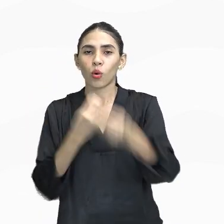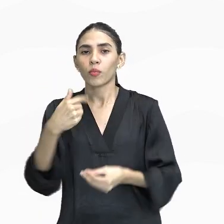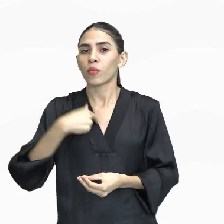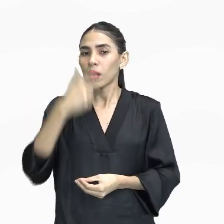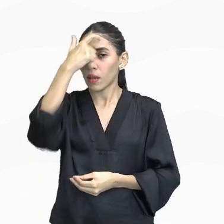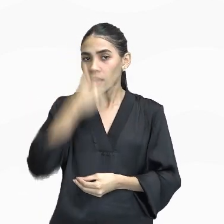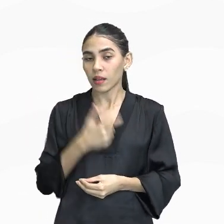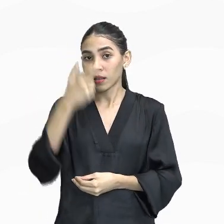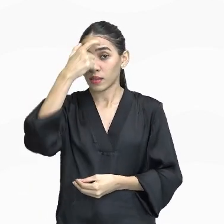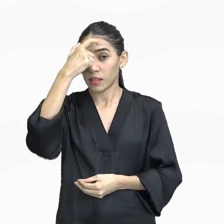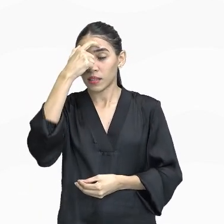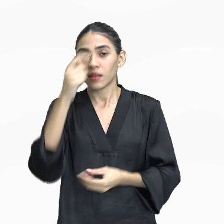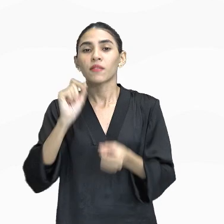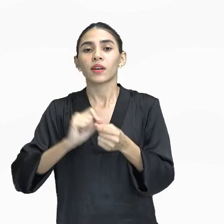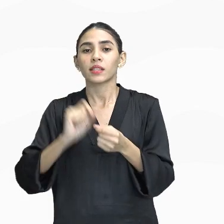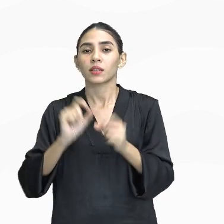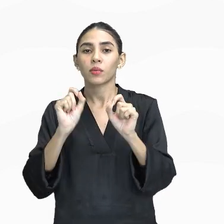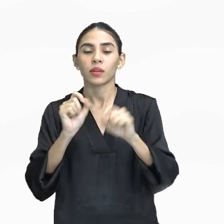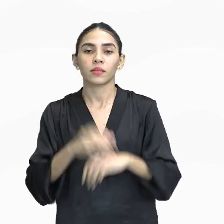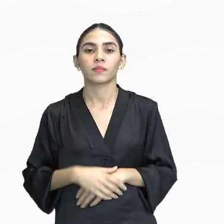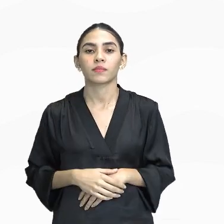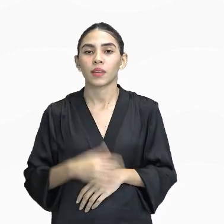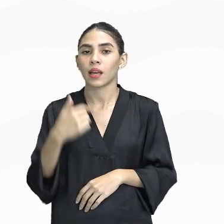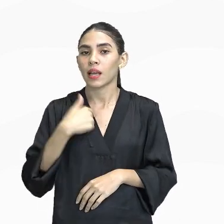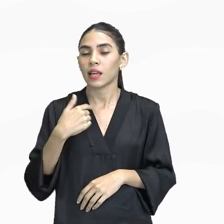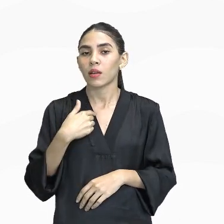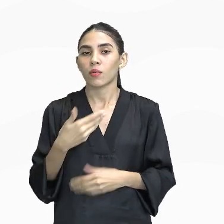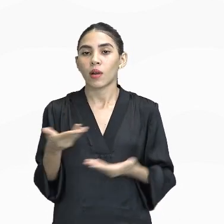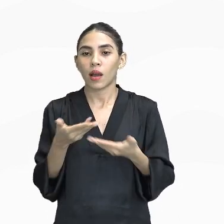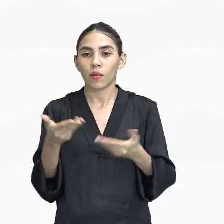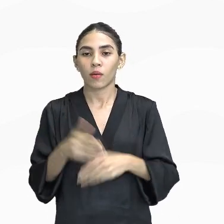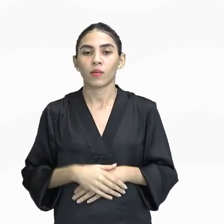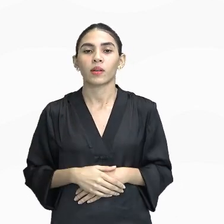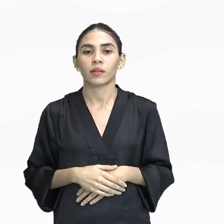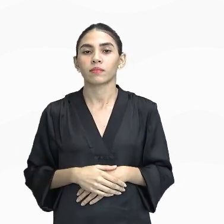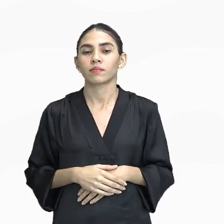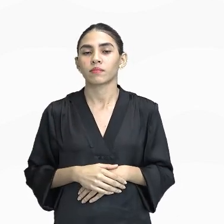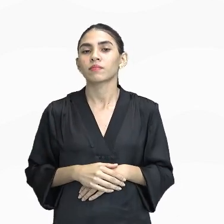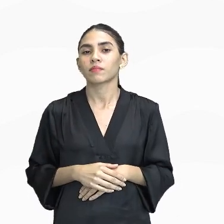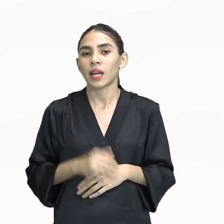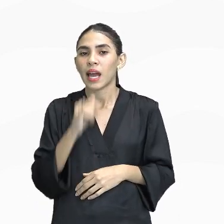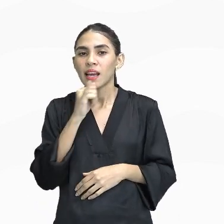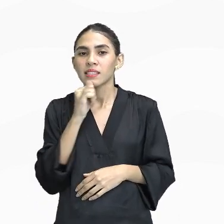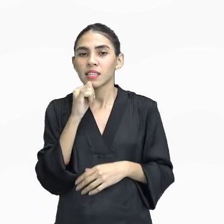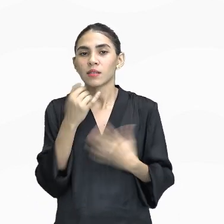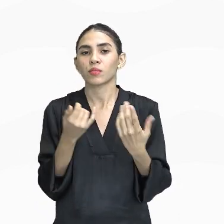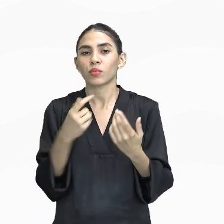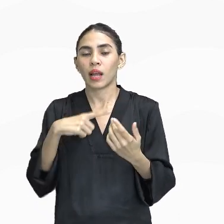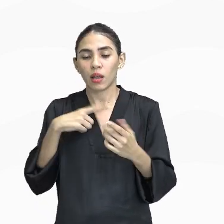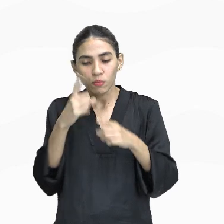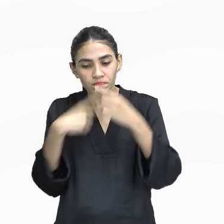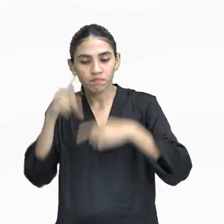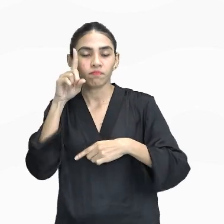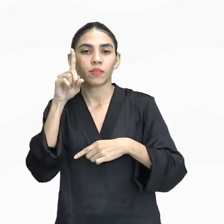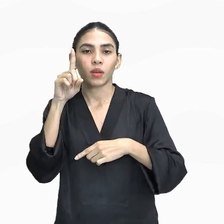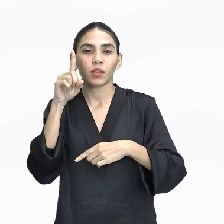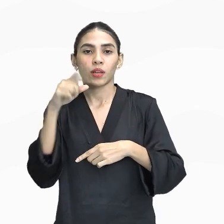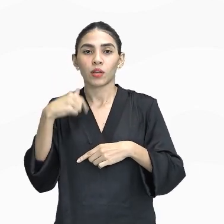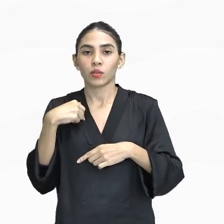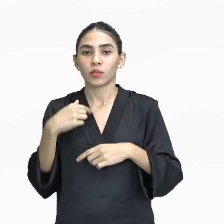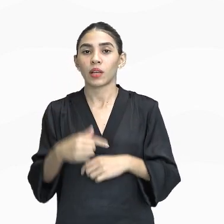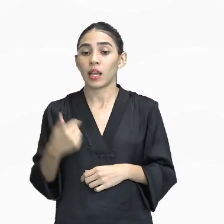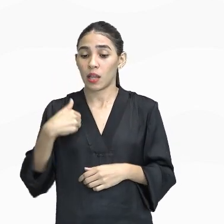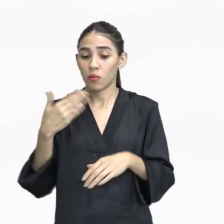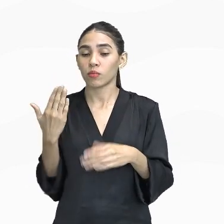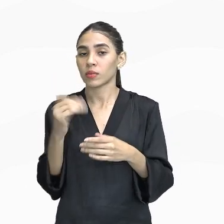ser racional, então o que é que eu vou fazer? Eu vou passar a superar as determinações naturais. Eu entro